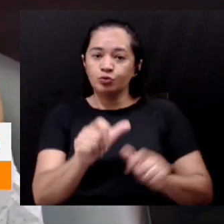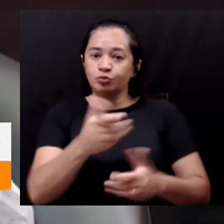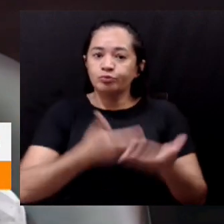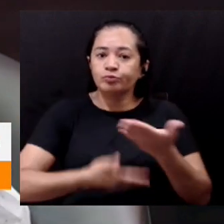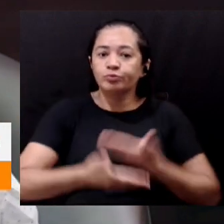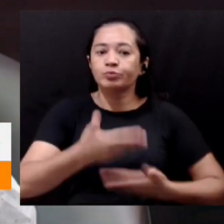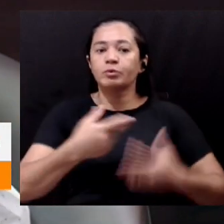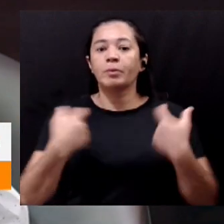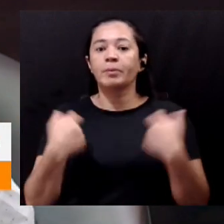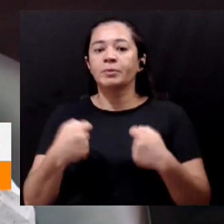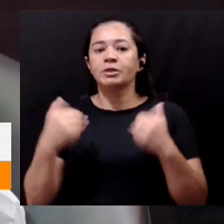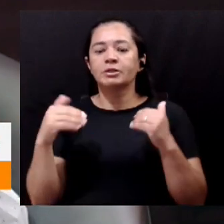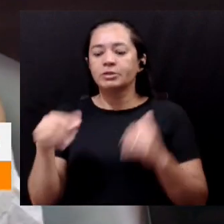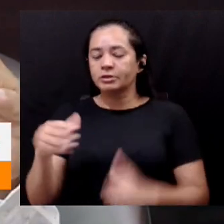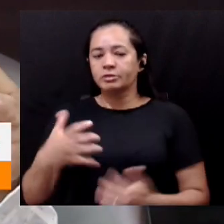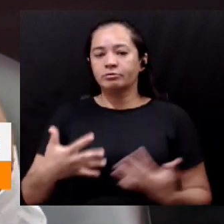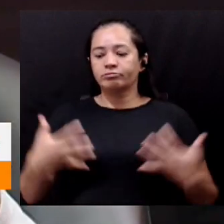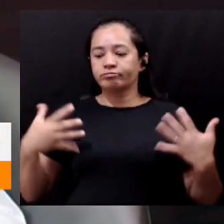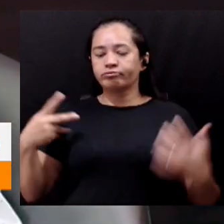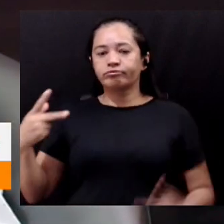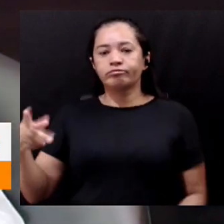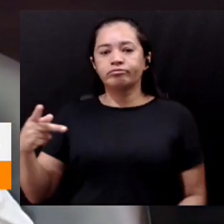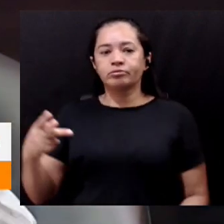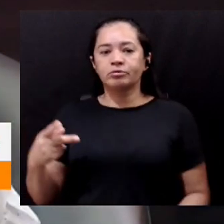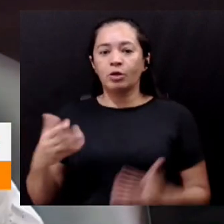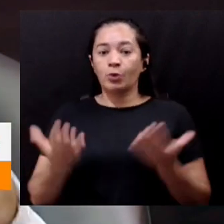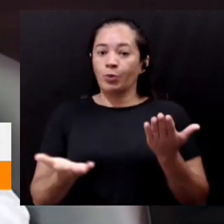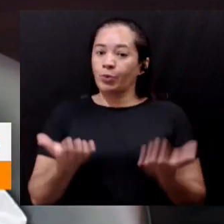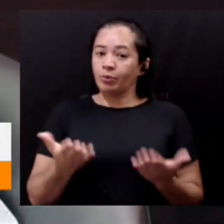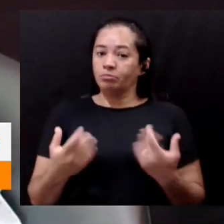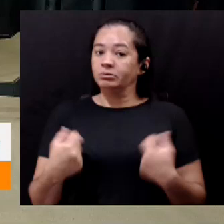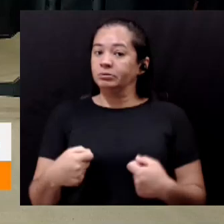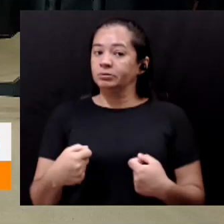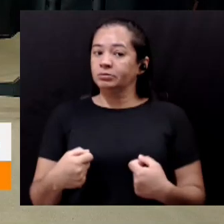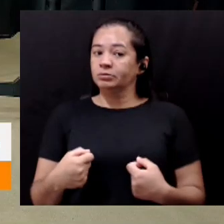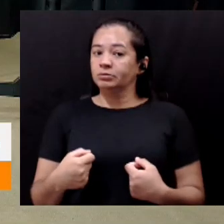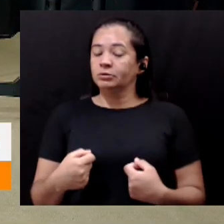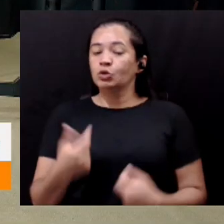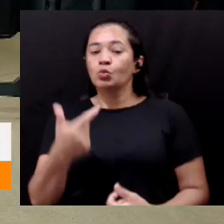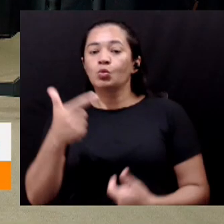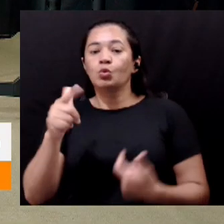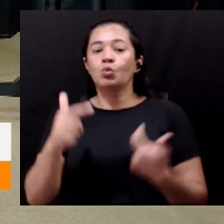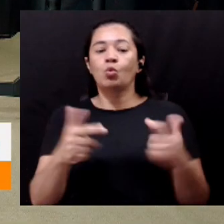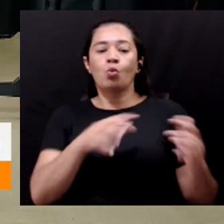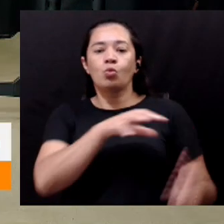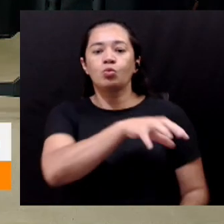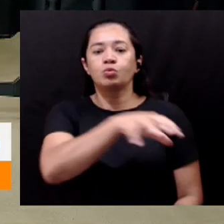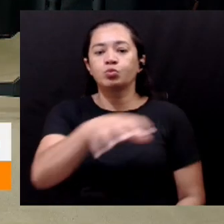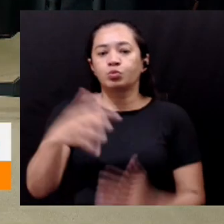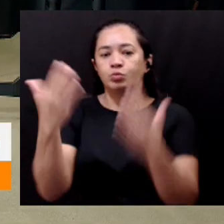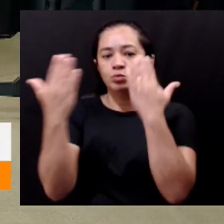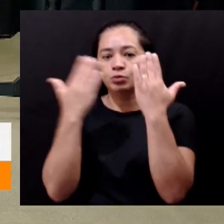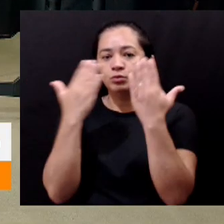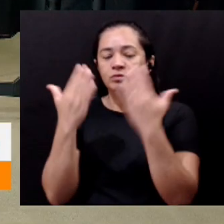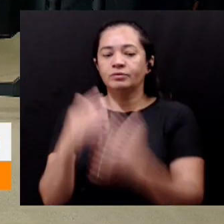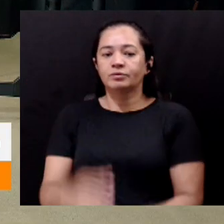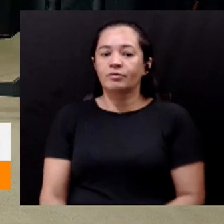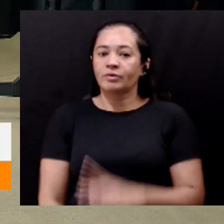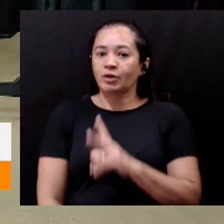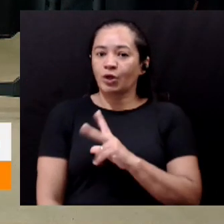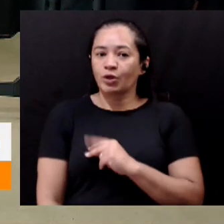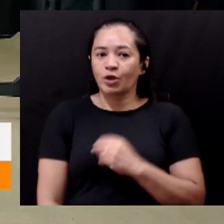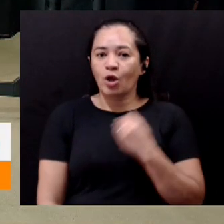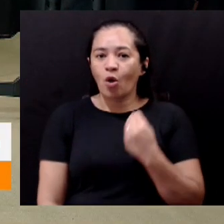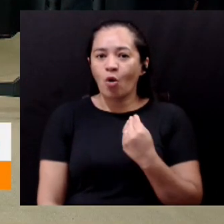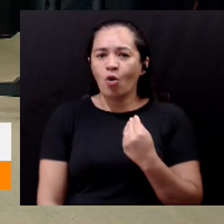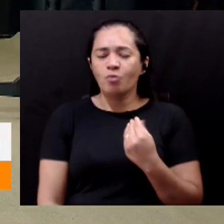seu ego, equilibrado com as suas outras instâncias psíquicas. Poxa vida, como é que a gente equilibra o ego? Todo mundo tem